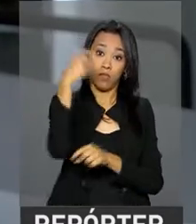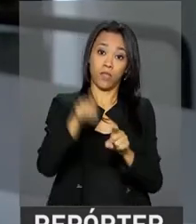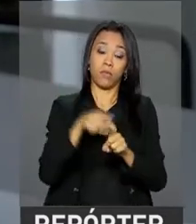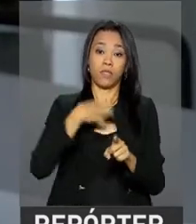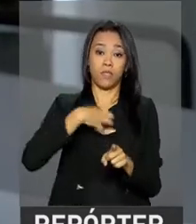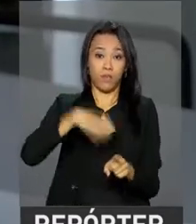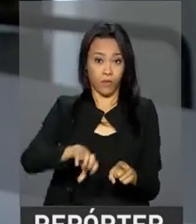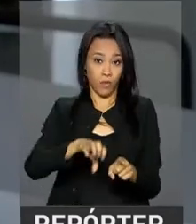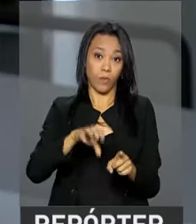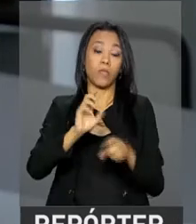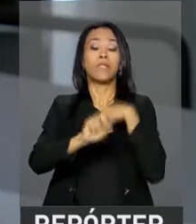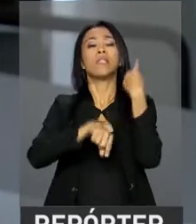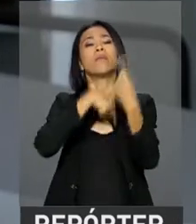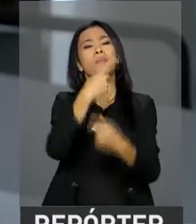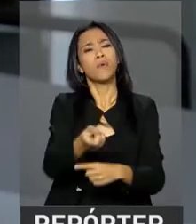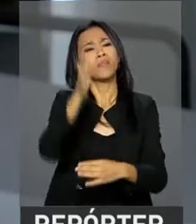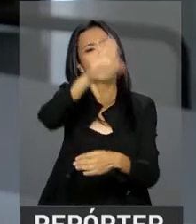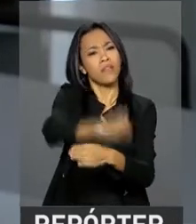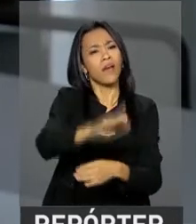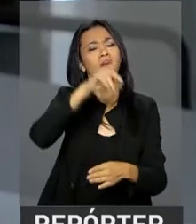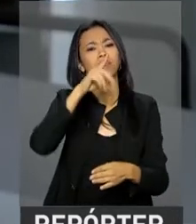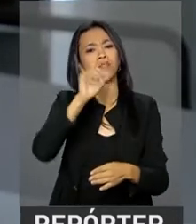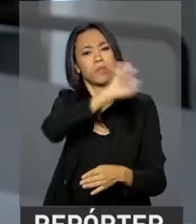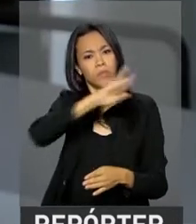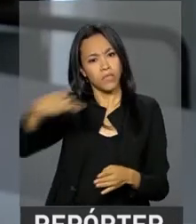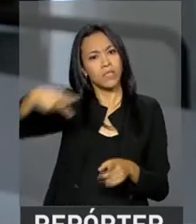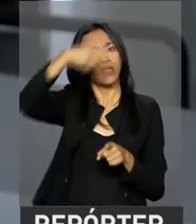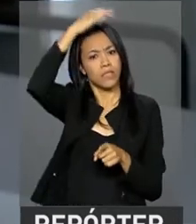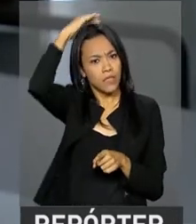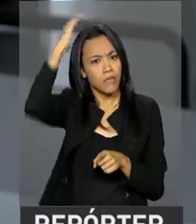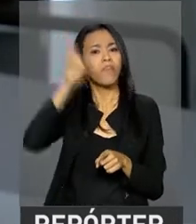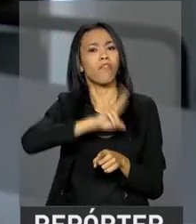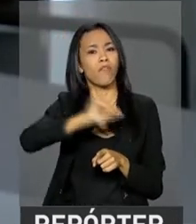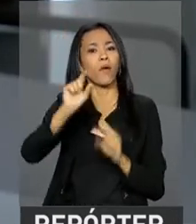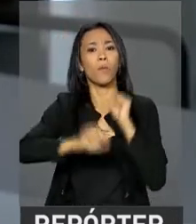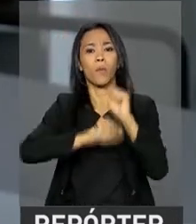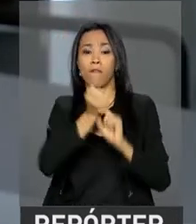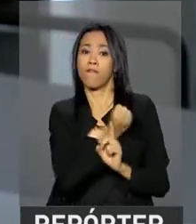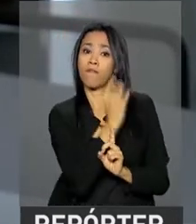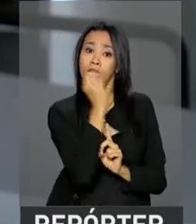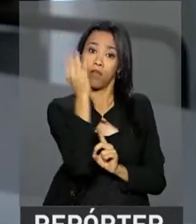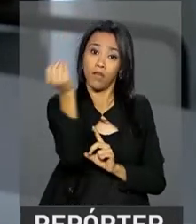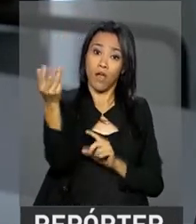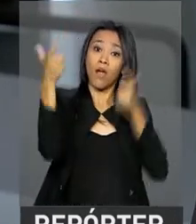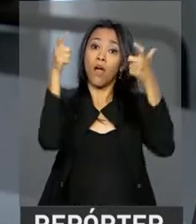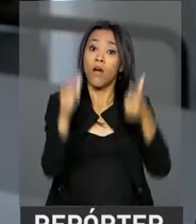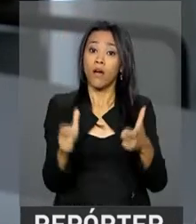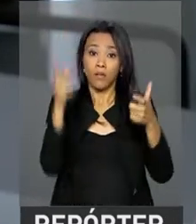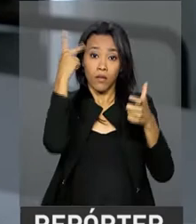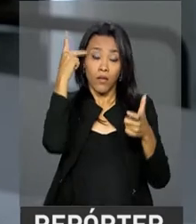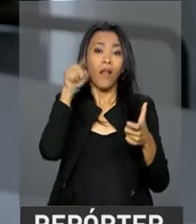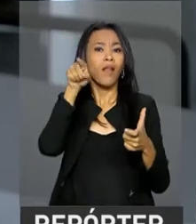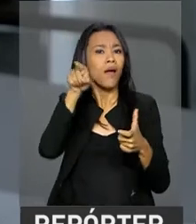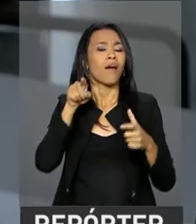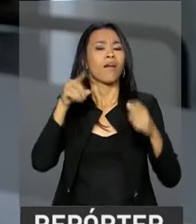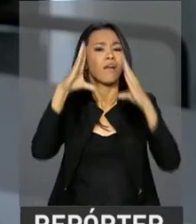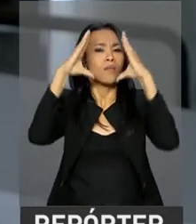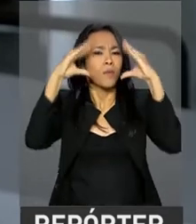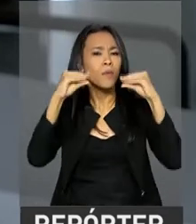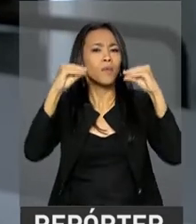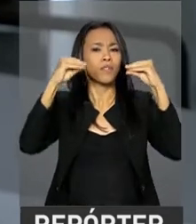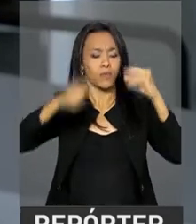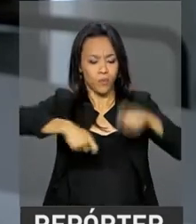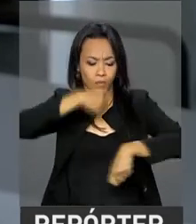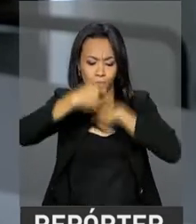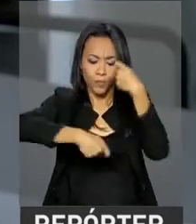depois dessa reunião mais tarde o presidente michel temer vai embarcar para são paulo onde à noite participa de um jantar